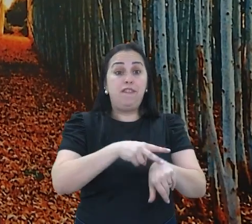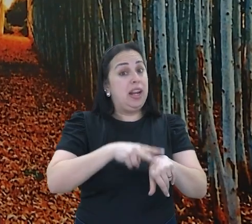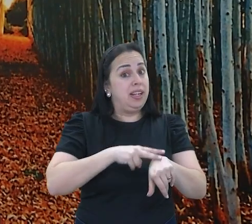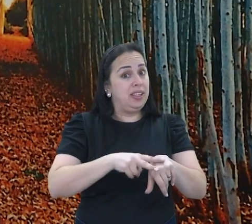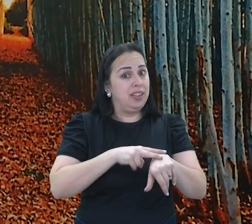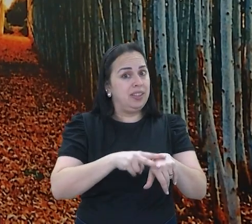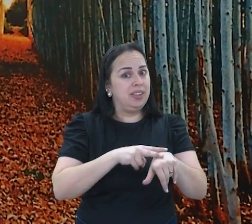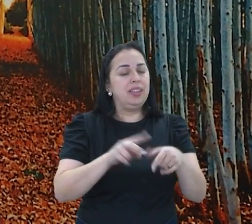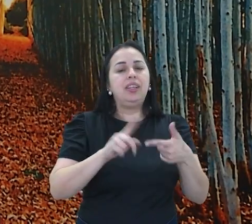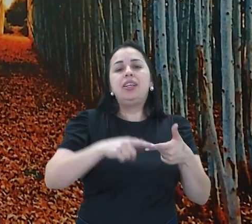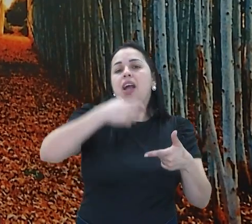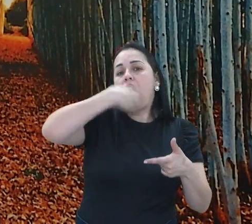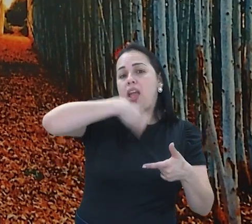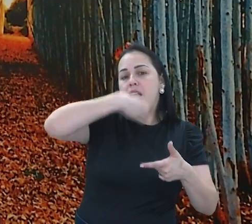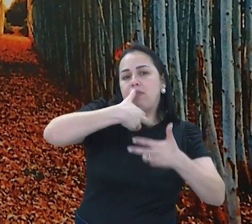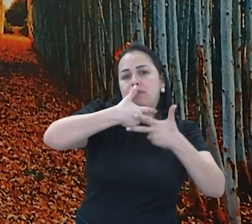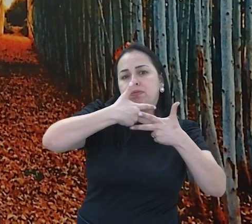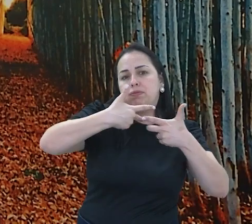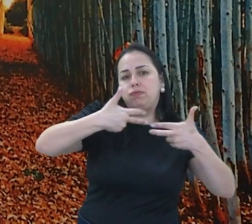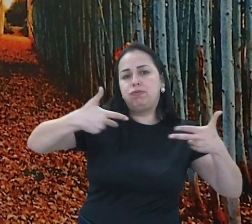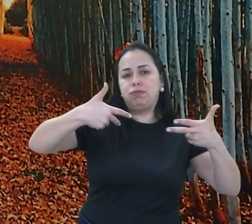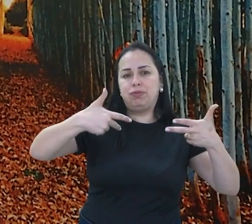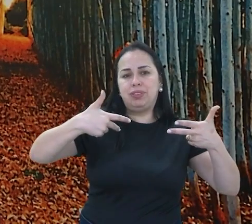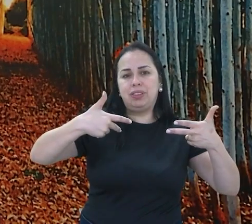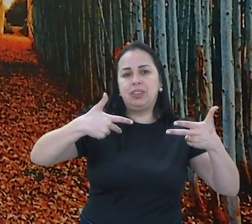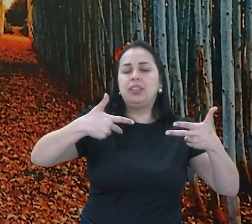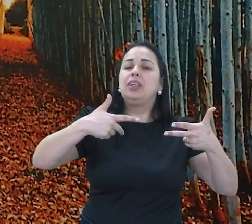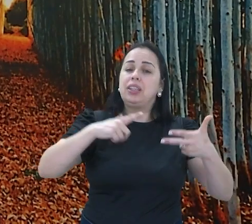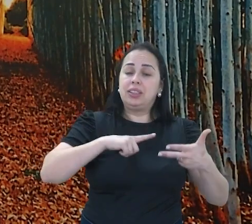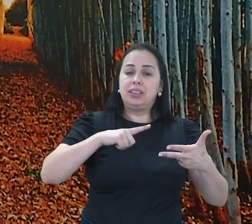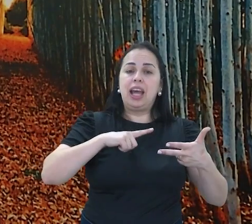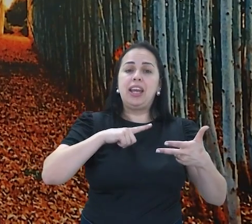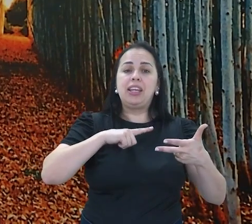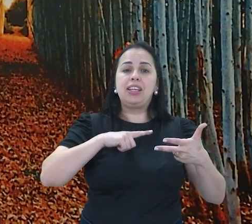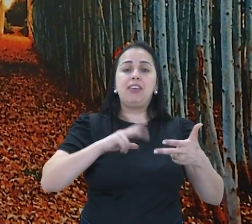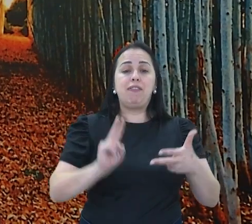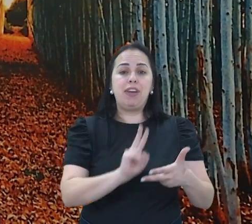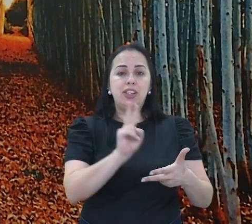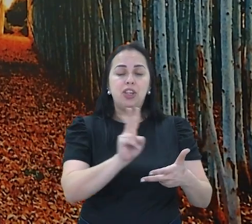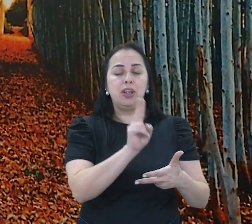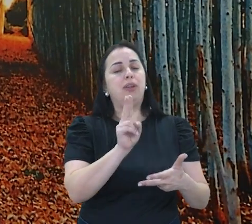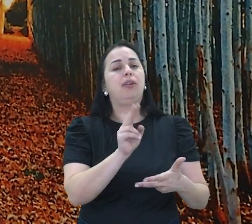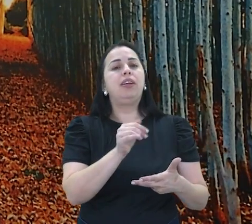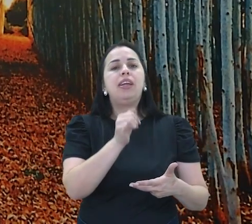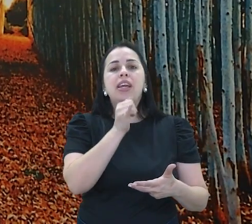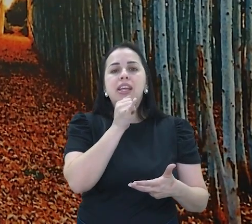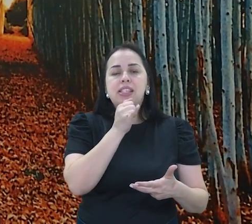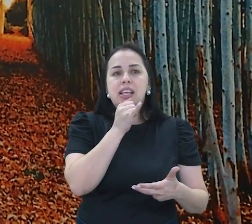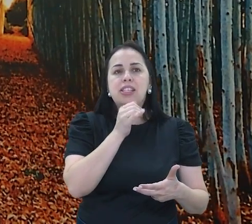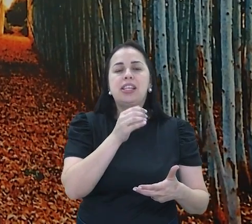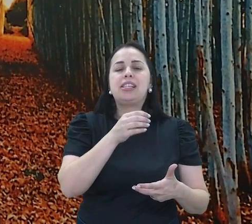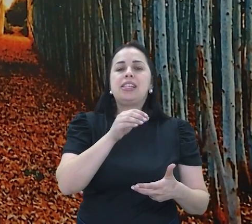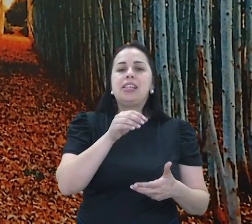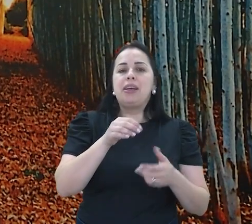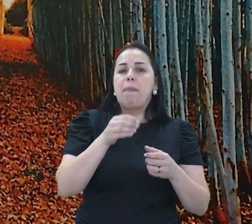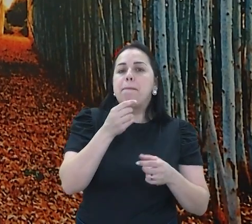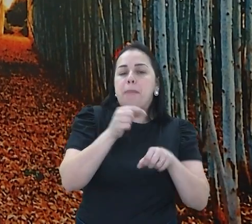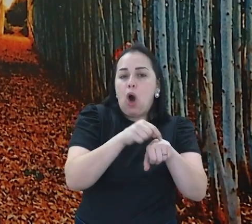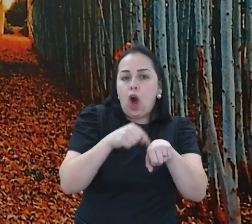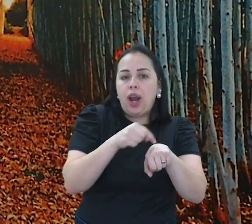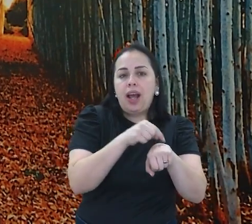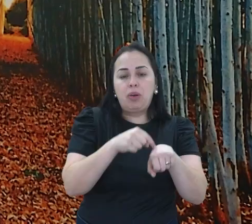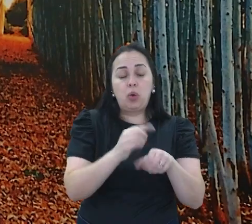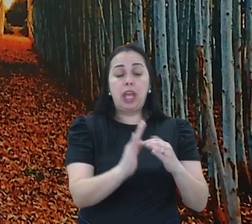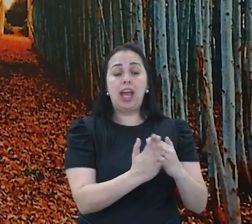verduras, folhas verdes e as frutas ricas em antocianinas, que são o mirtilo,